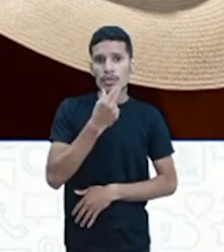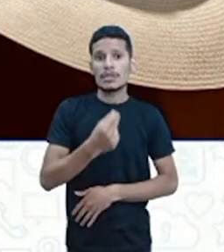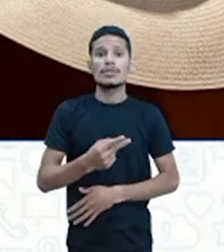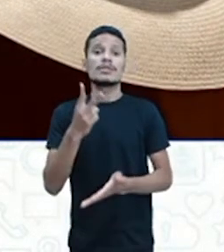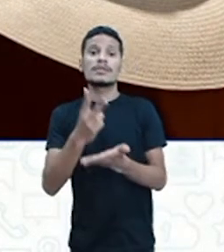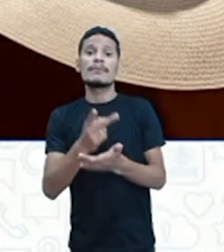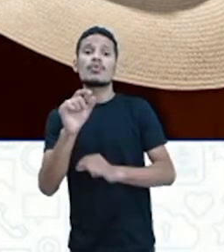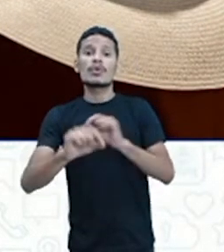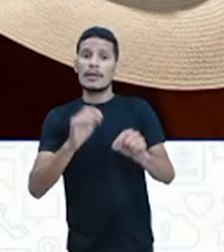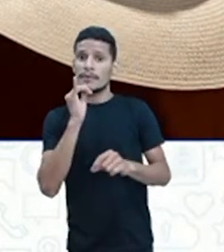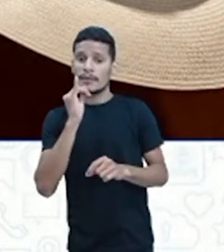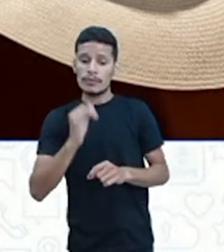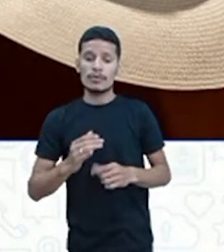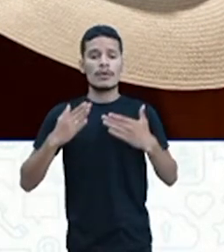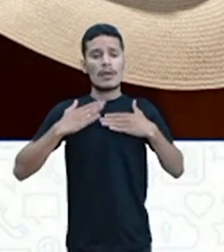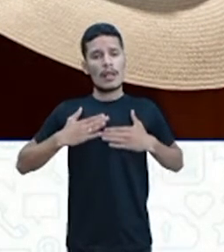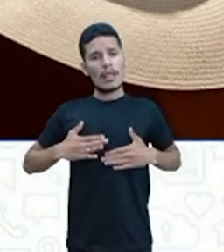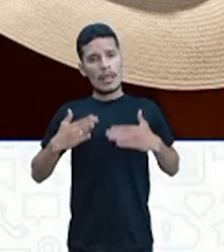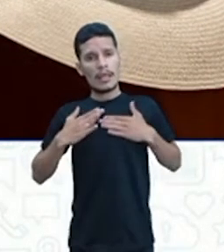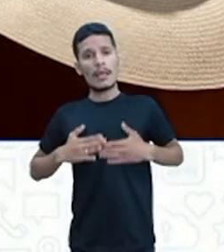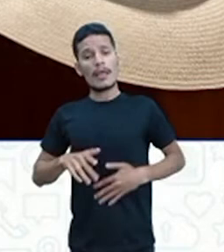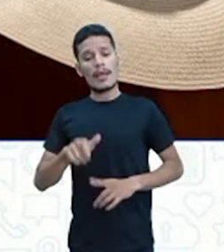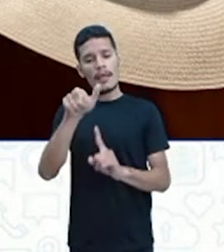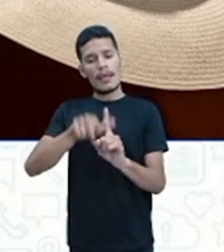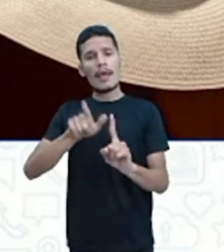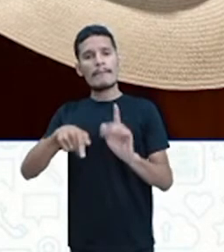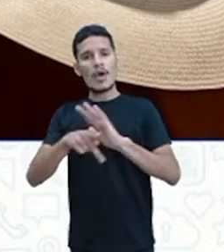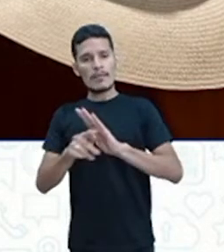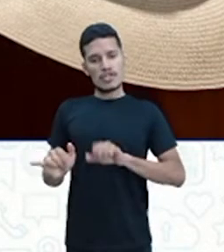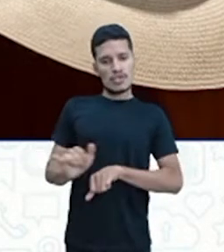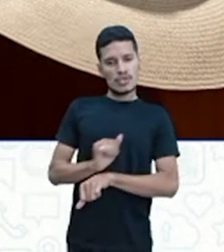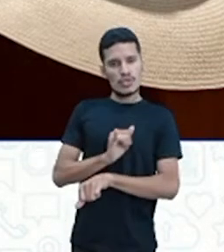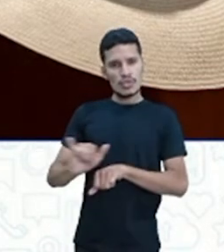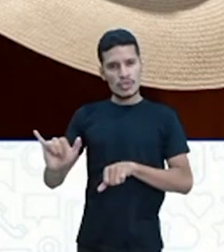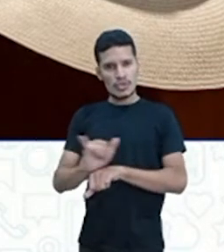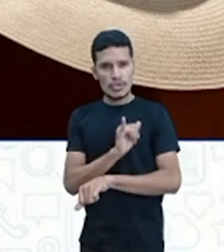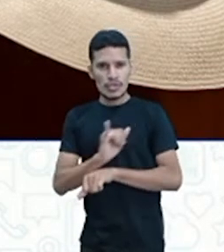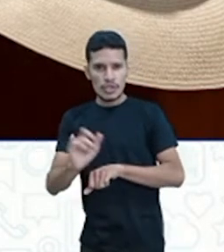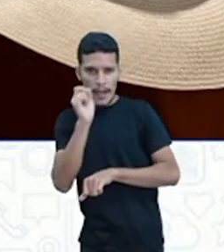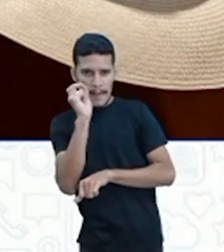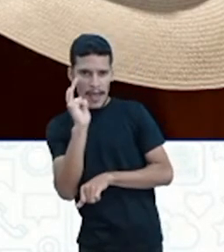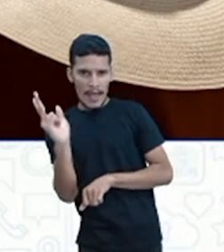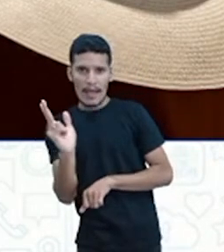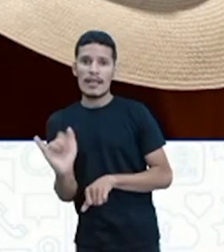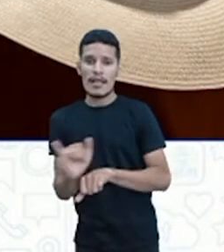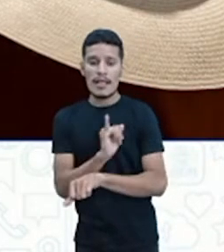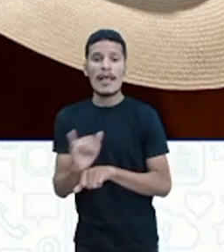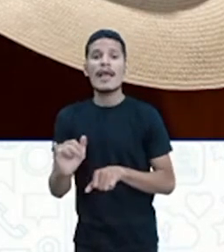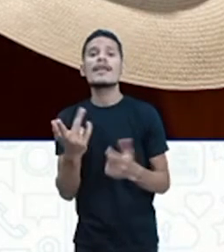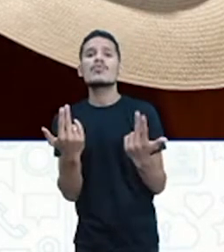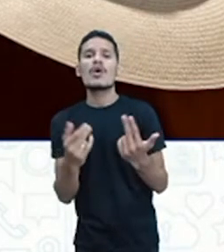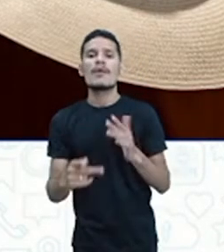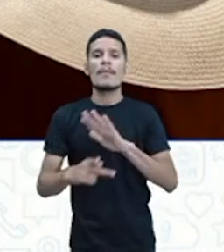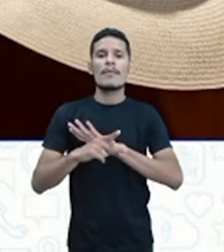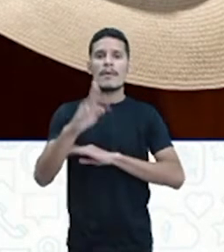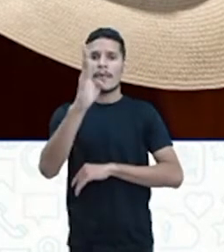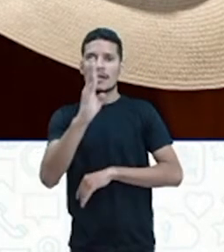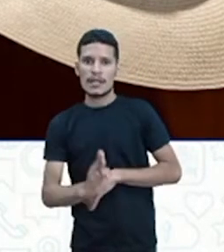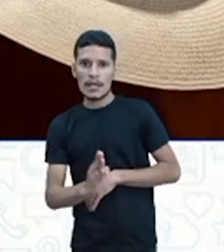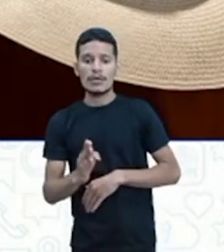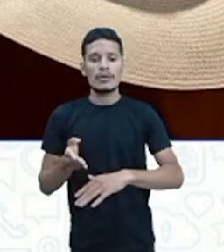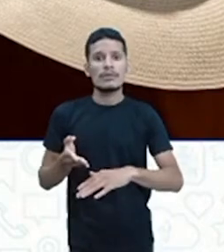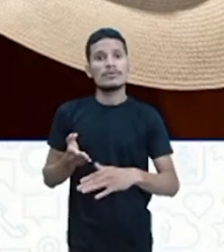como alívio cômico, esse tipo de personagem gosta de dar uma de espertinho e é a cara do jeitinho brasileiro, e não raro habitante